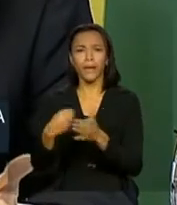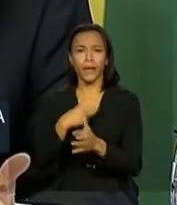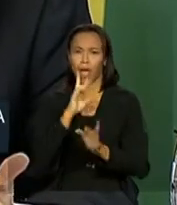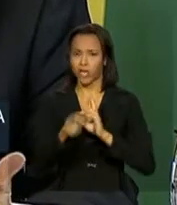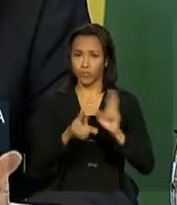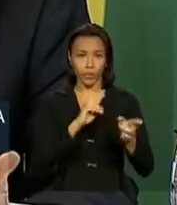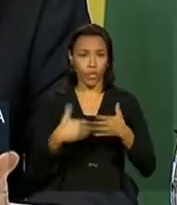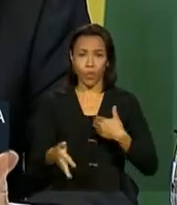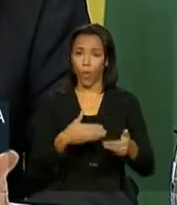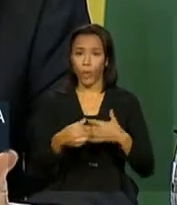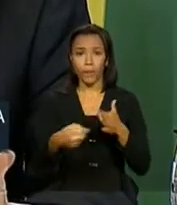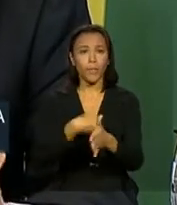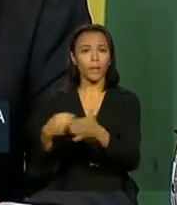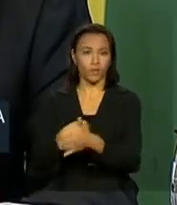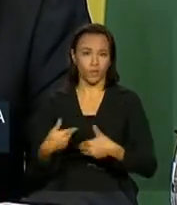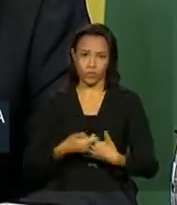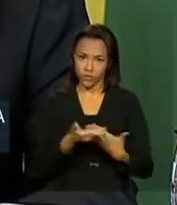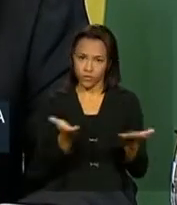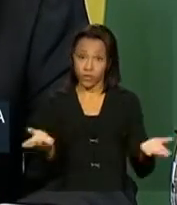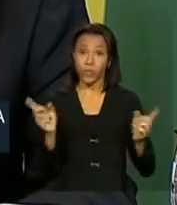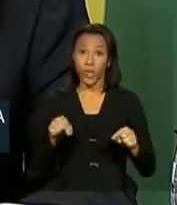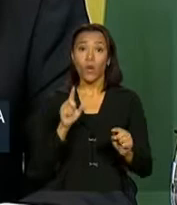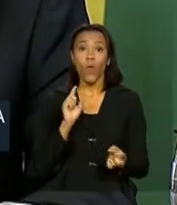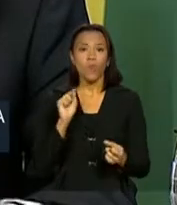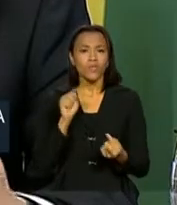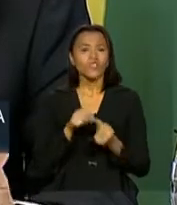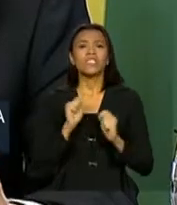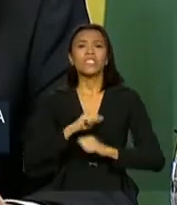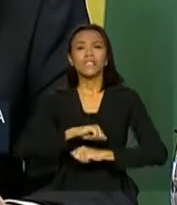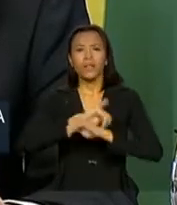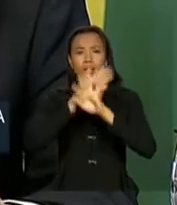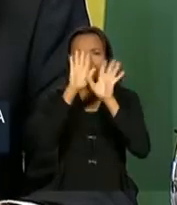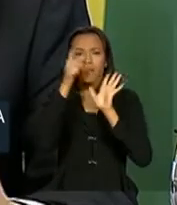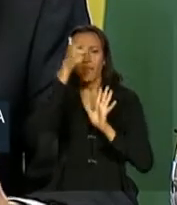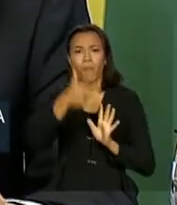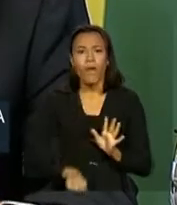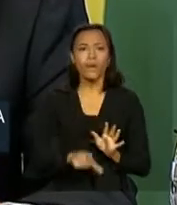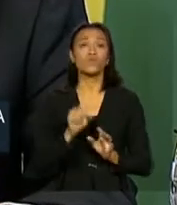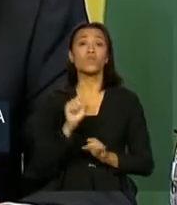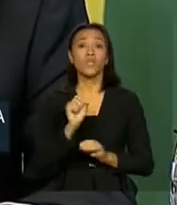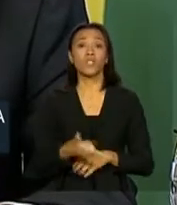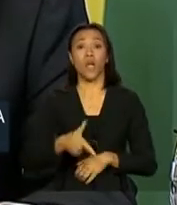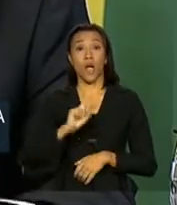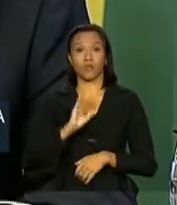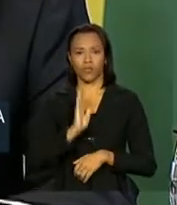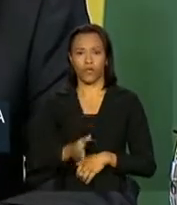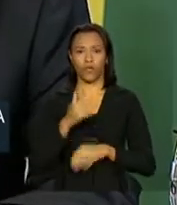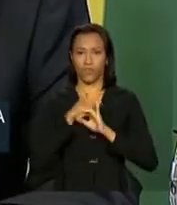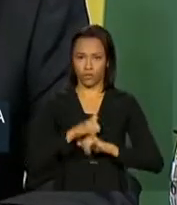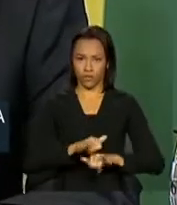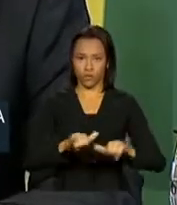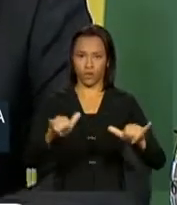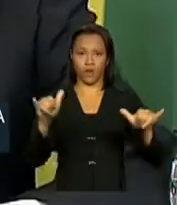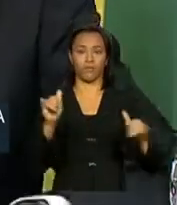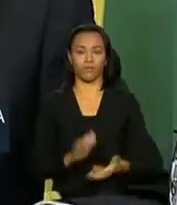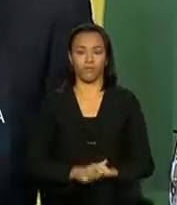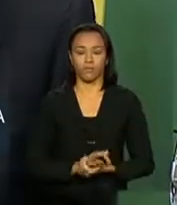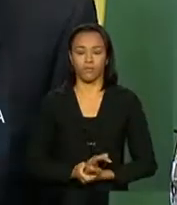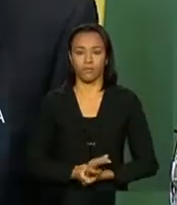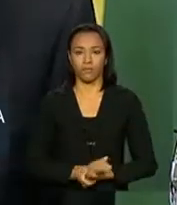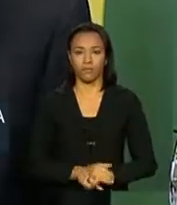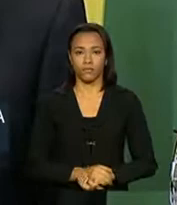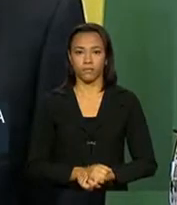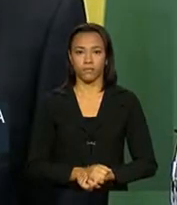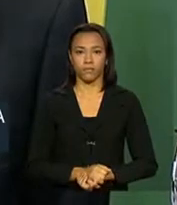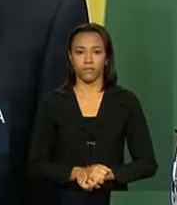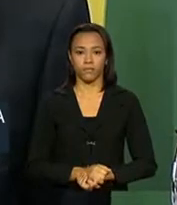indagações dos senhores com o objetivo de esclarecer melhor aquilo que foi dito durante a entrevista.